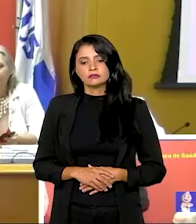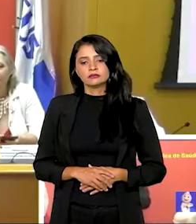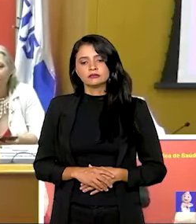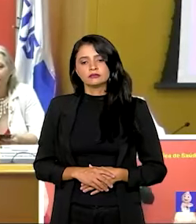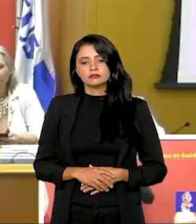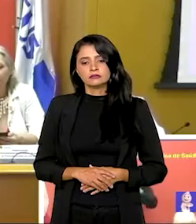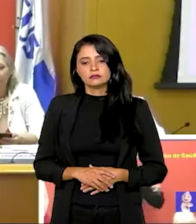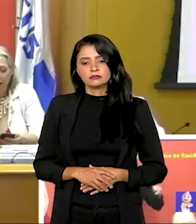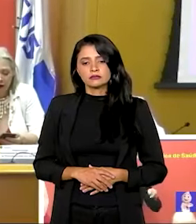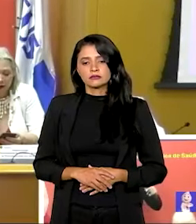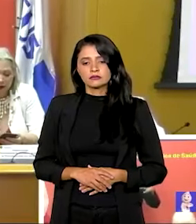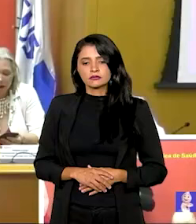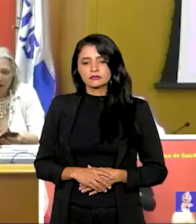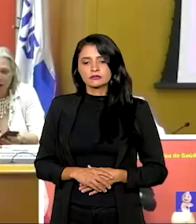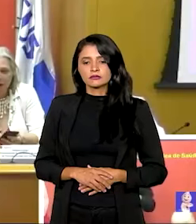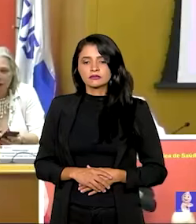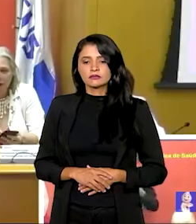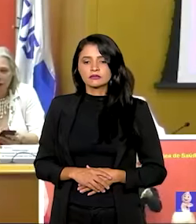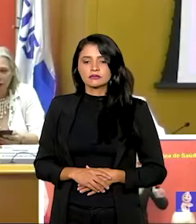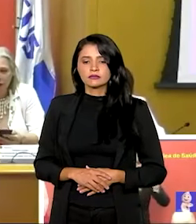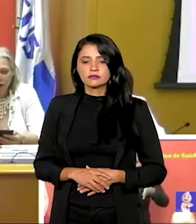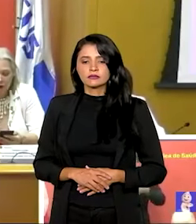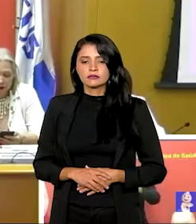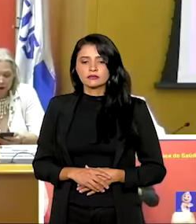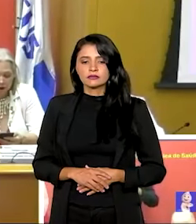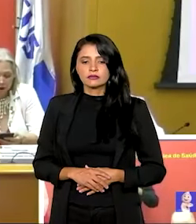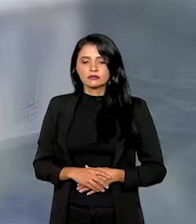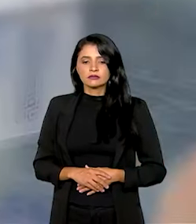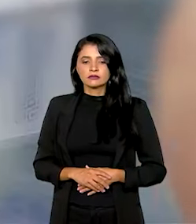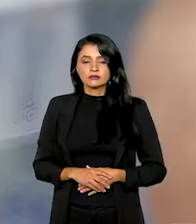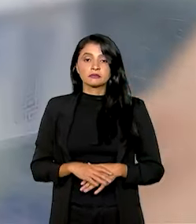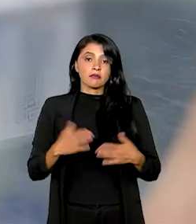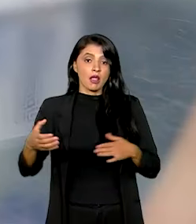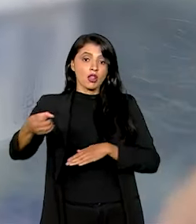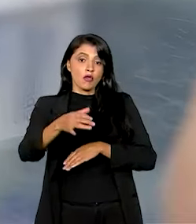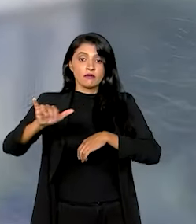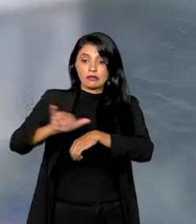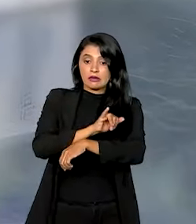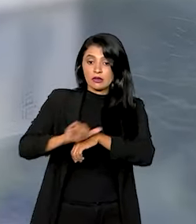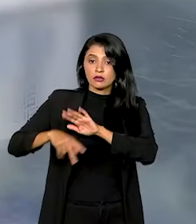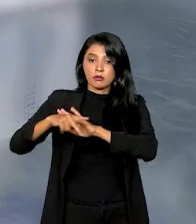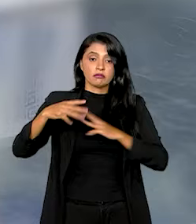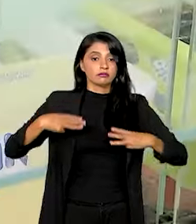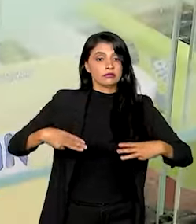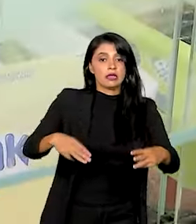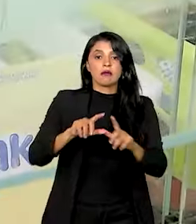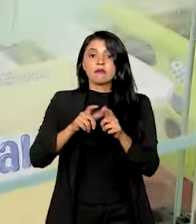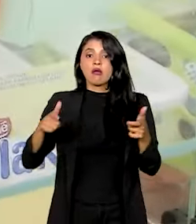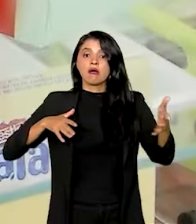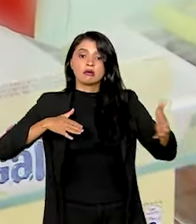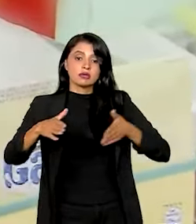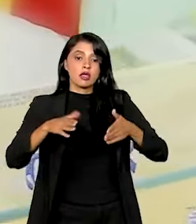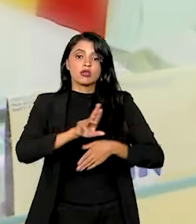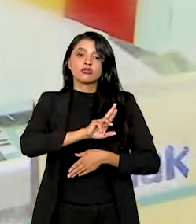Porque pelos caminhos formais a gente não vai conseguir a cura. A nova estratégia do Ministério será ampliar o